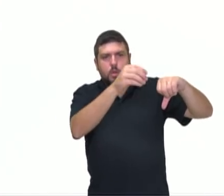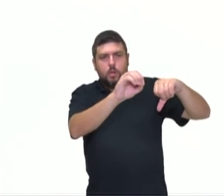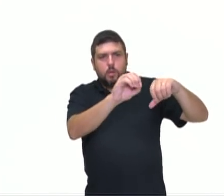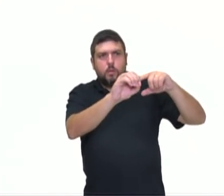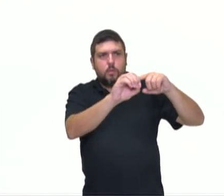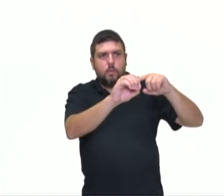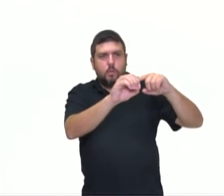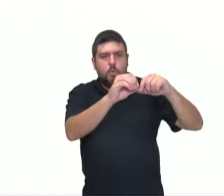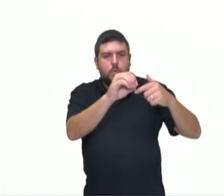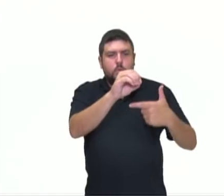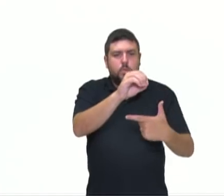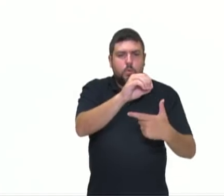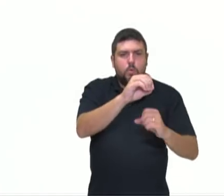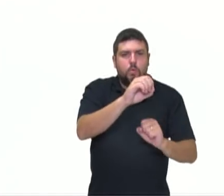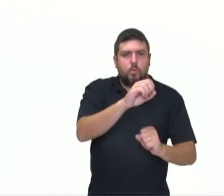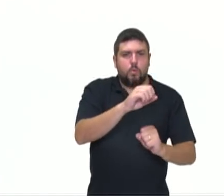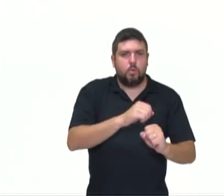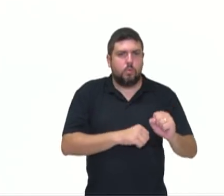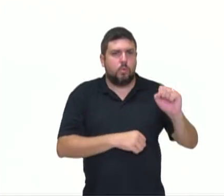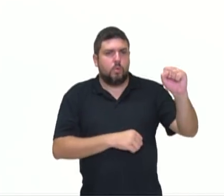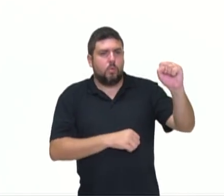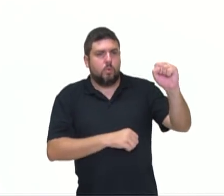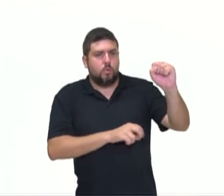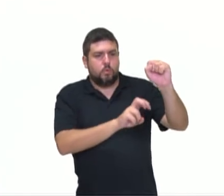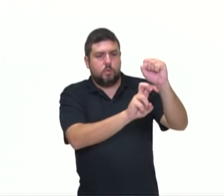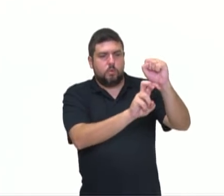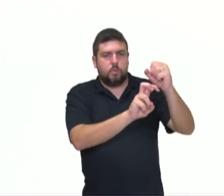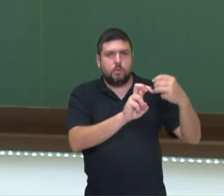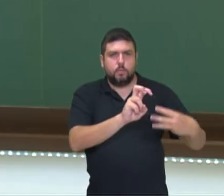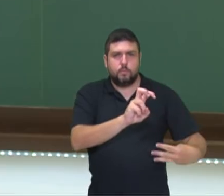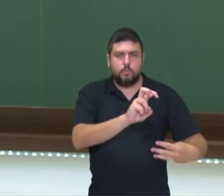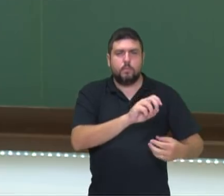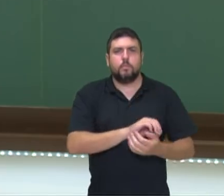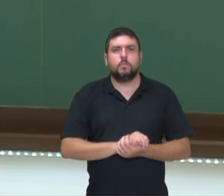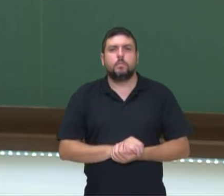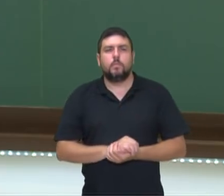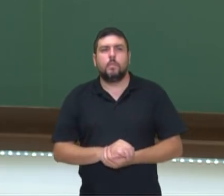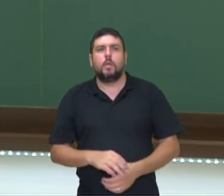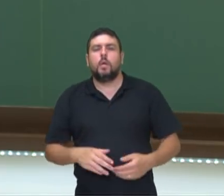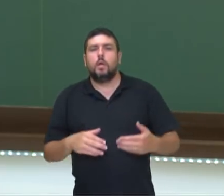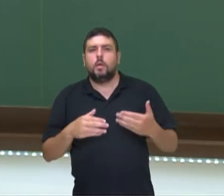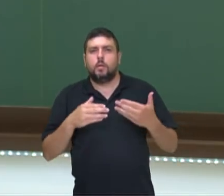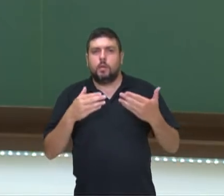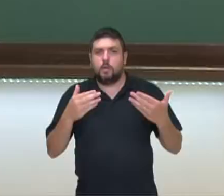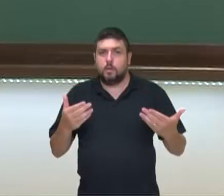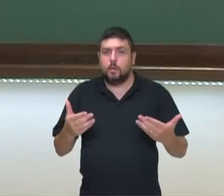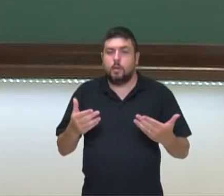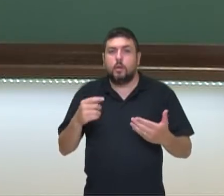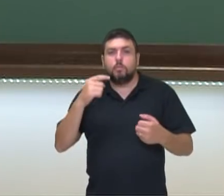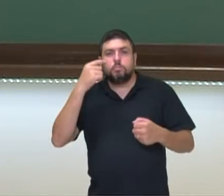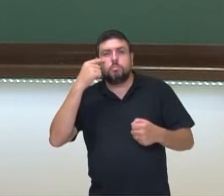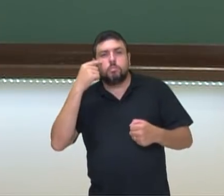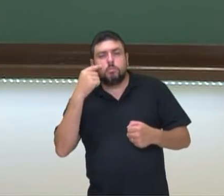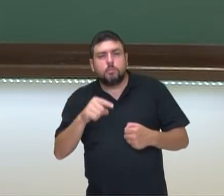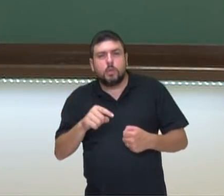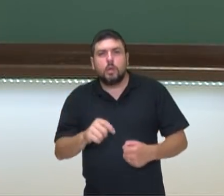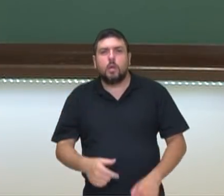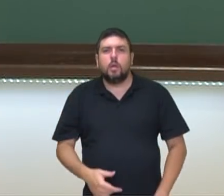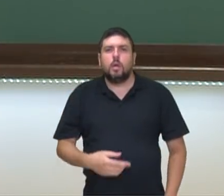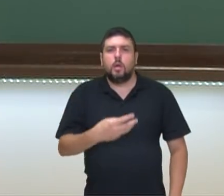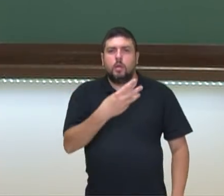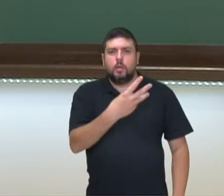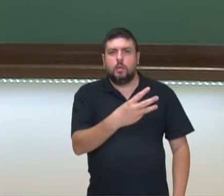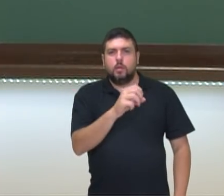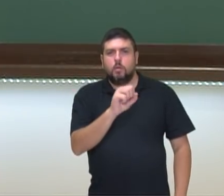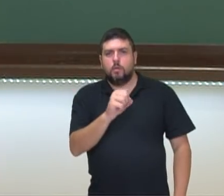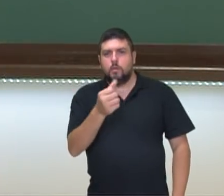2, 8. E 8 menos 5, 3. Então, a minha parcela que eu quero descobrir,